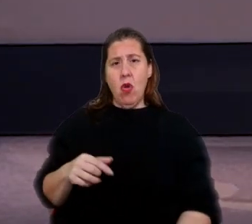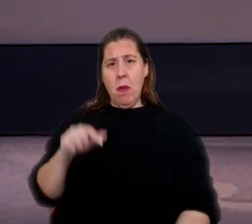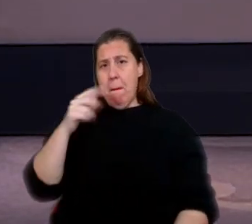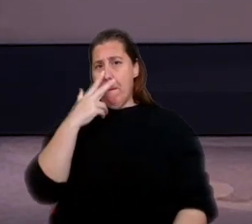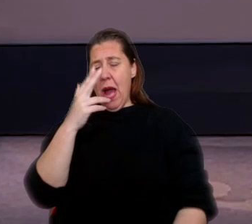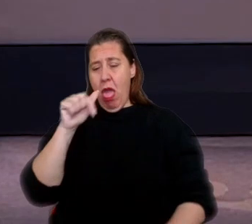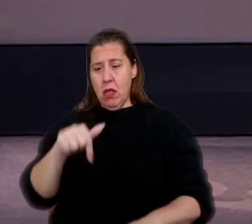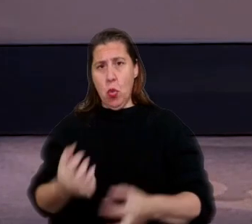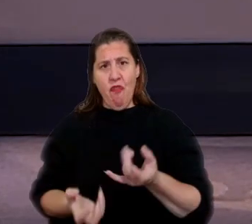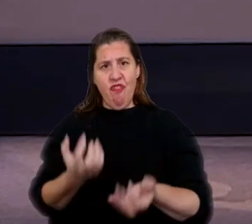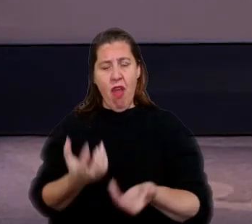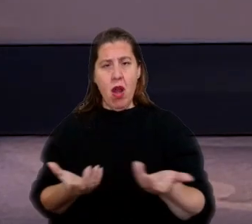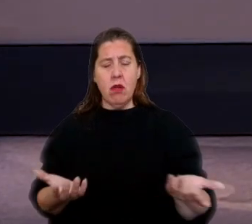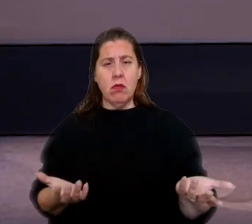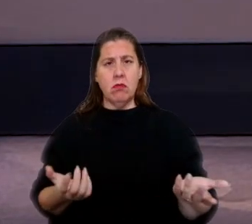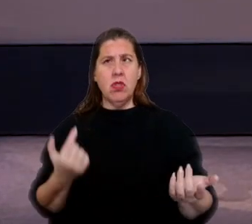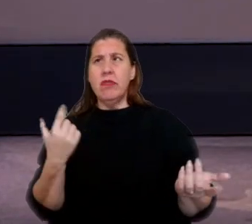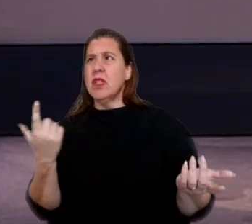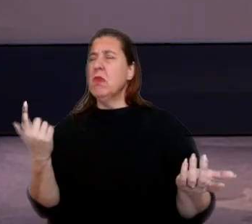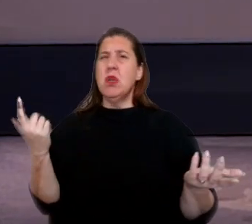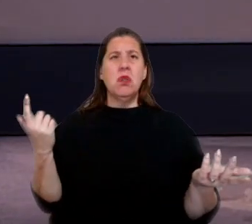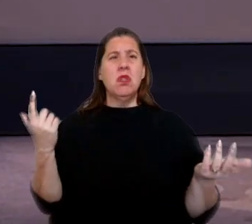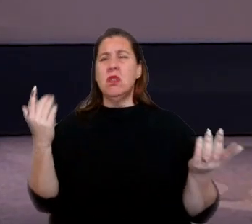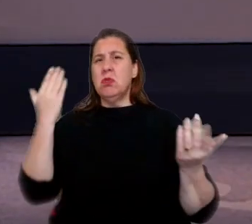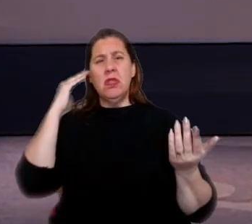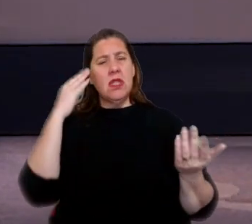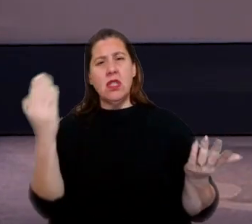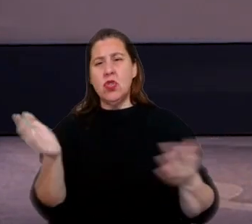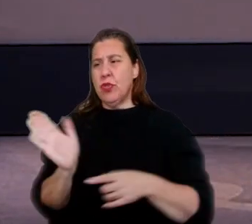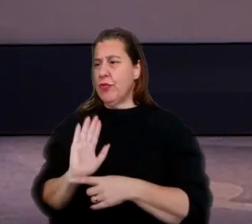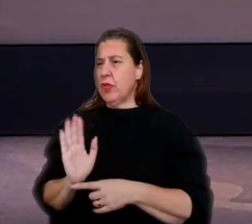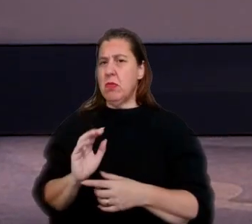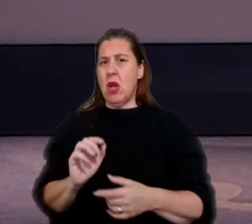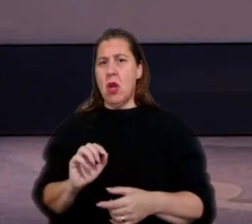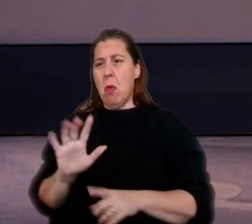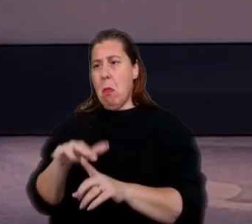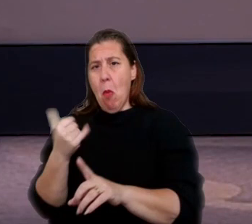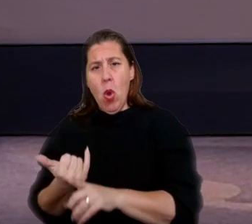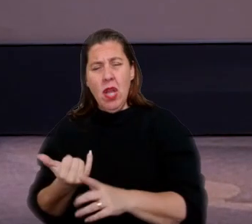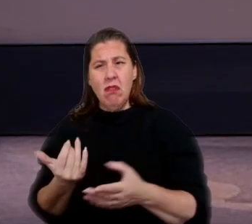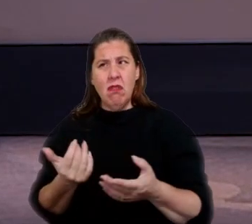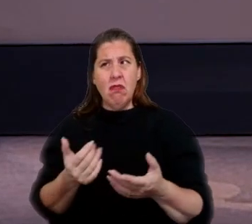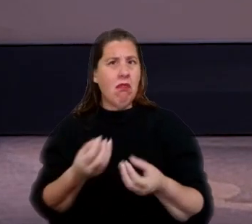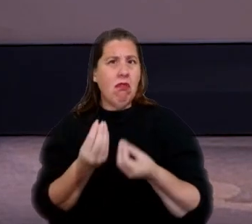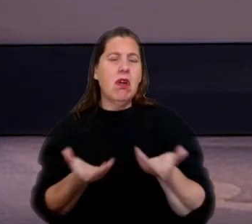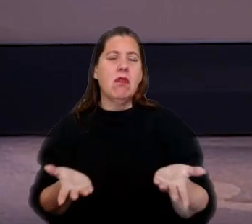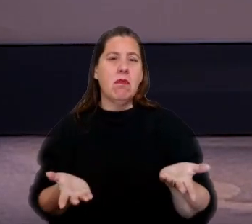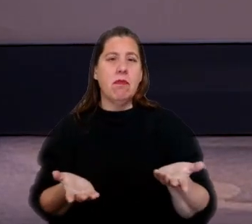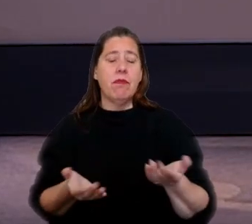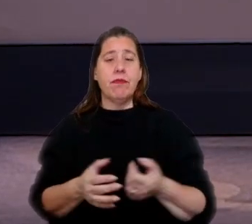inferno cotidiano, não é? Quer dizer, então eu fiquei assim meio perplexo quando eu vi o filme, porque eu disse, onde é que está o bullying? Tudo